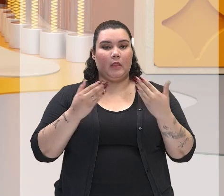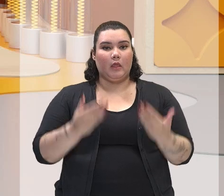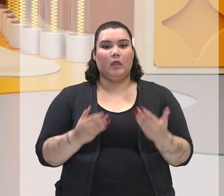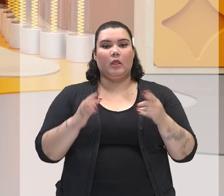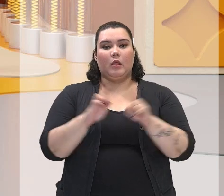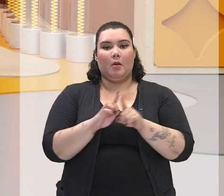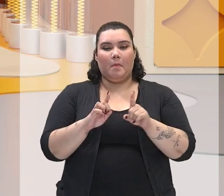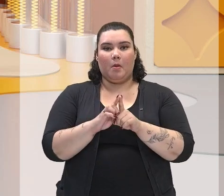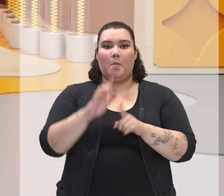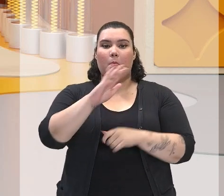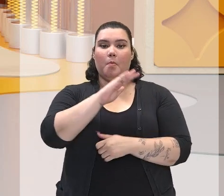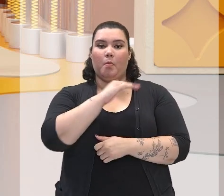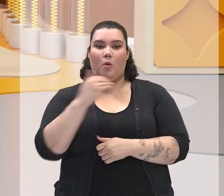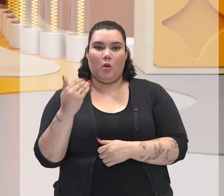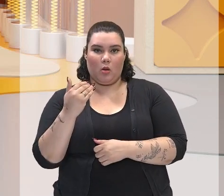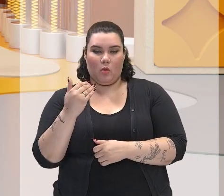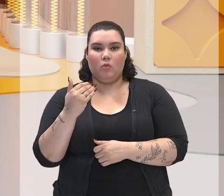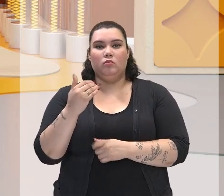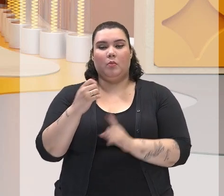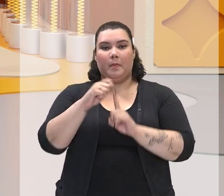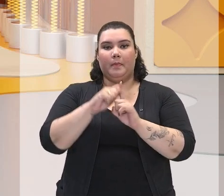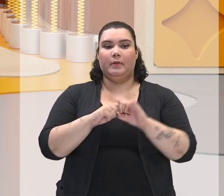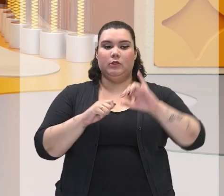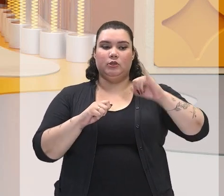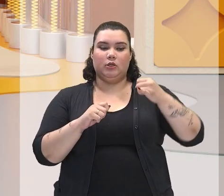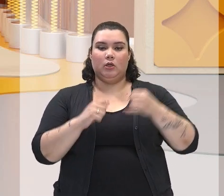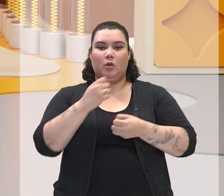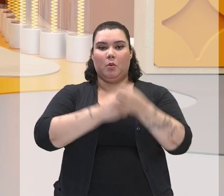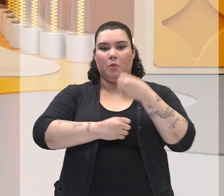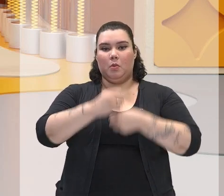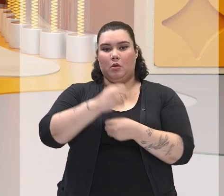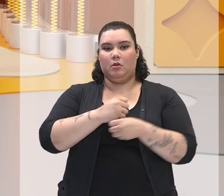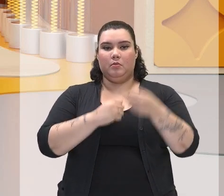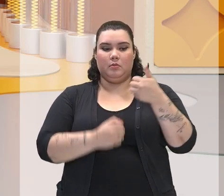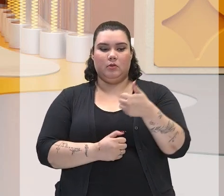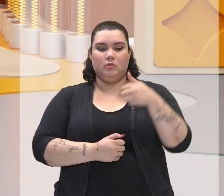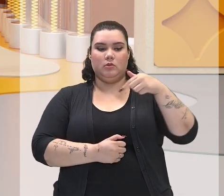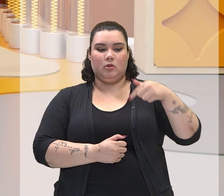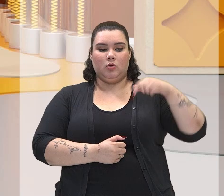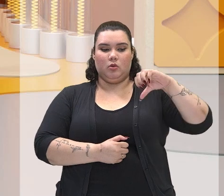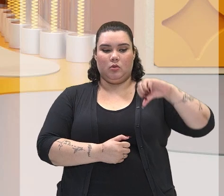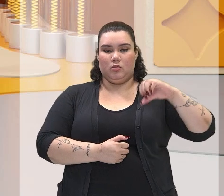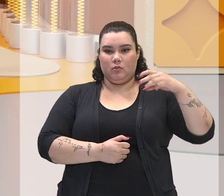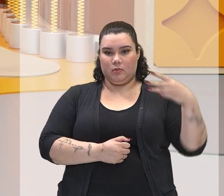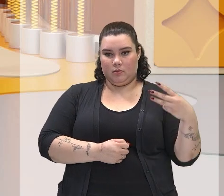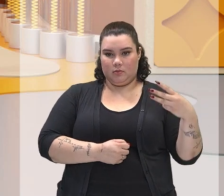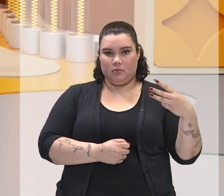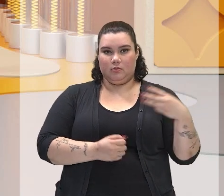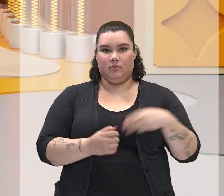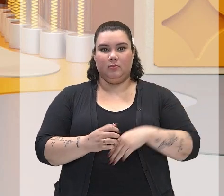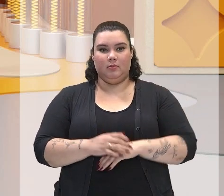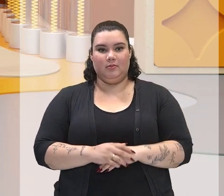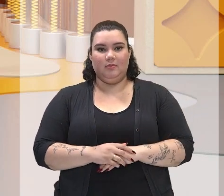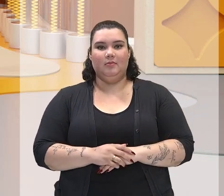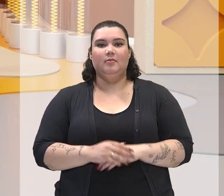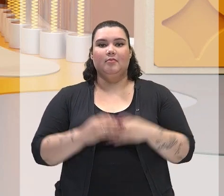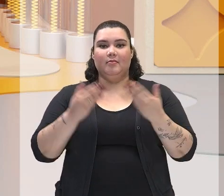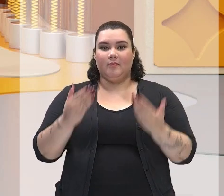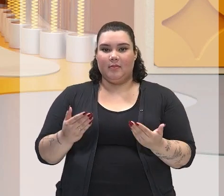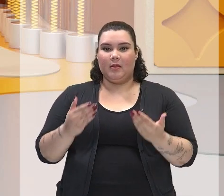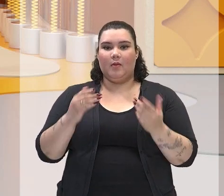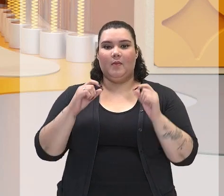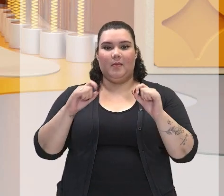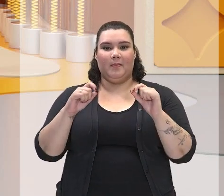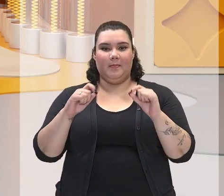foi executado em janeiro de 1793, ou seja, o rei perdeu a cabeça. Ele não é no